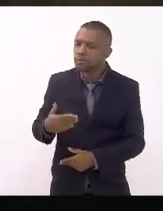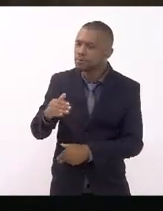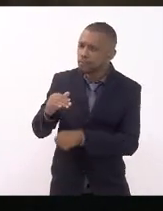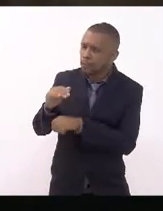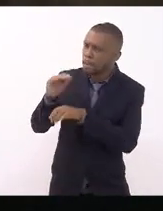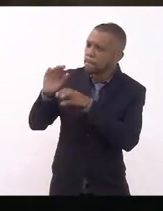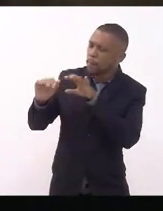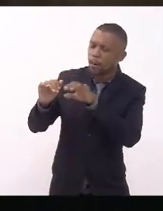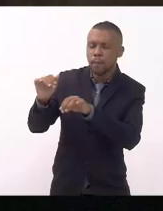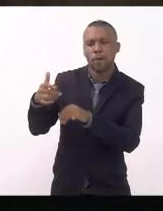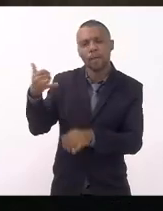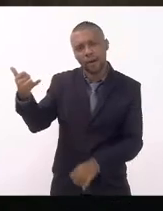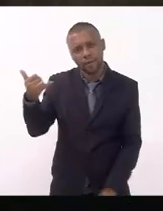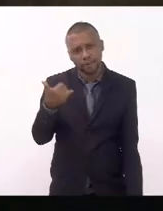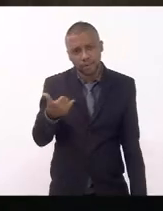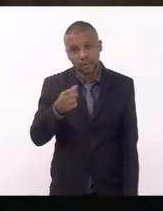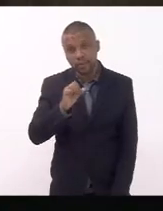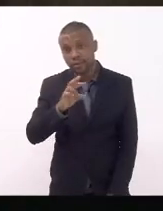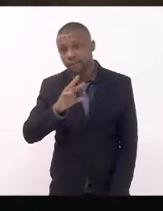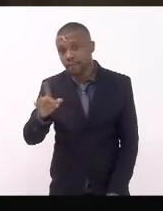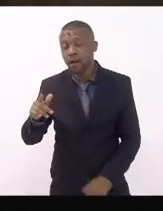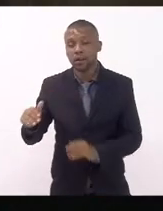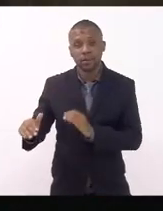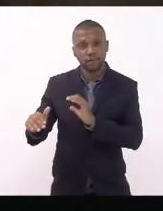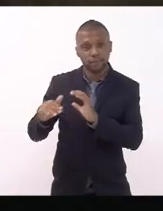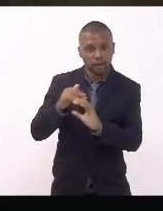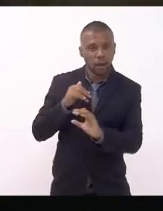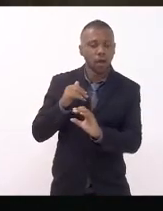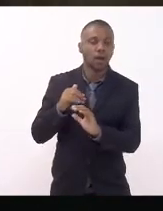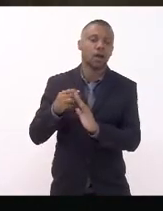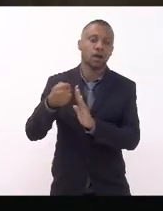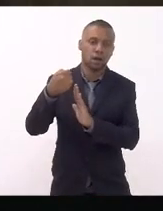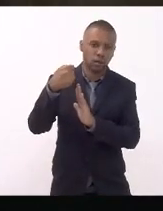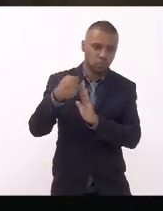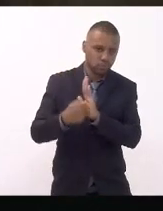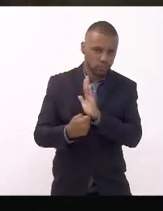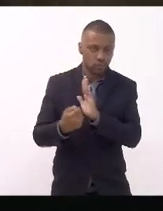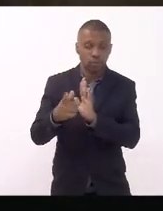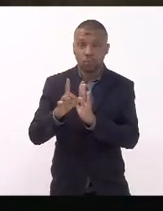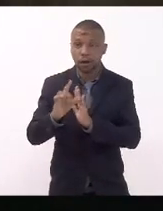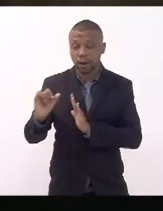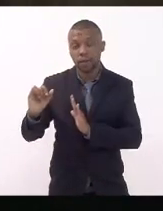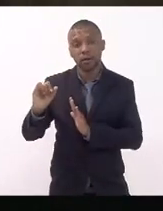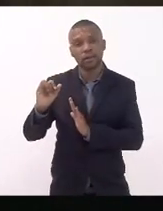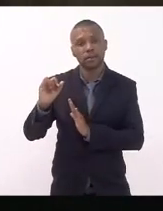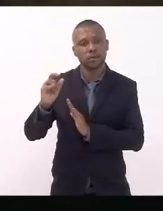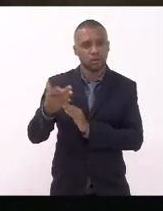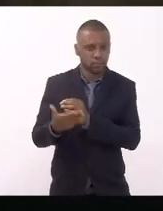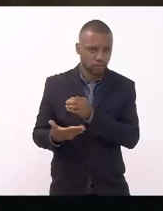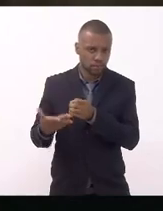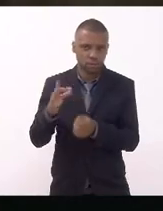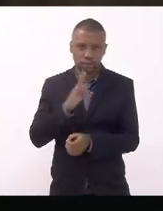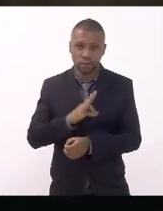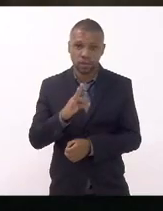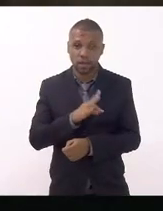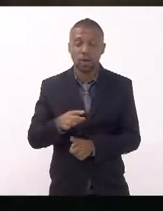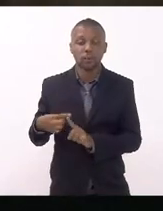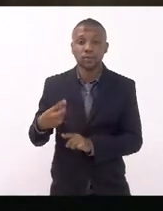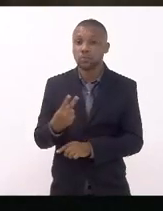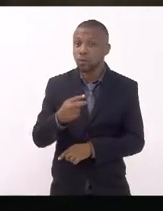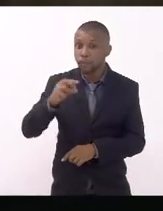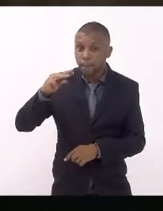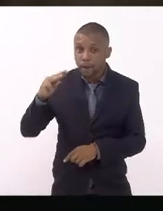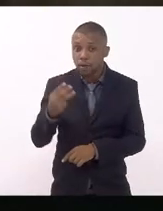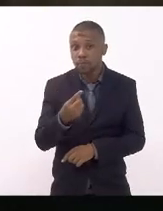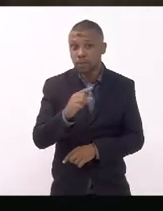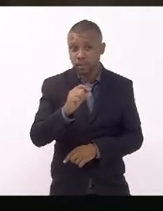essa casa se vai ou não enviar a mensagem, porque são 2 milhões e 100 trabalhadores do estado do